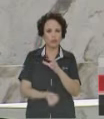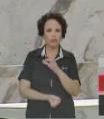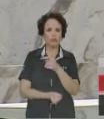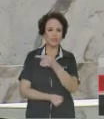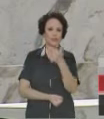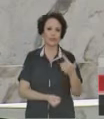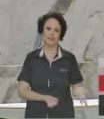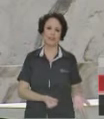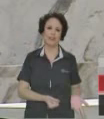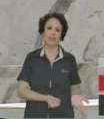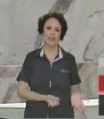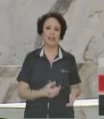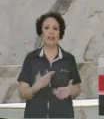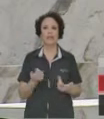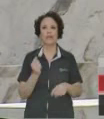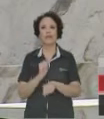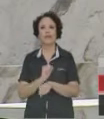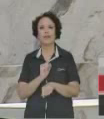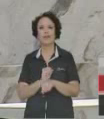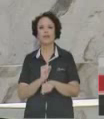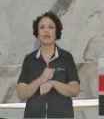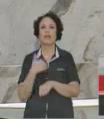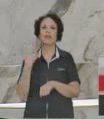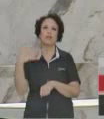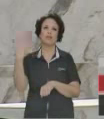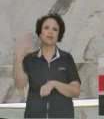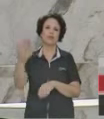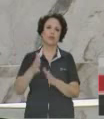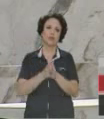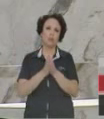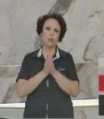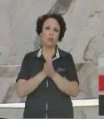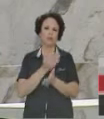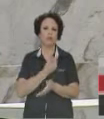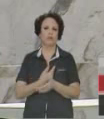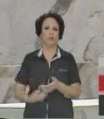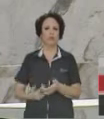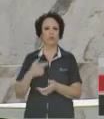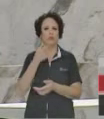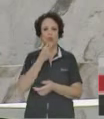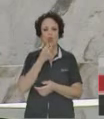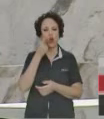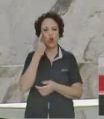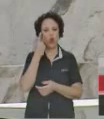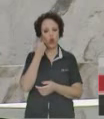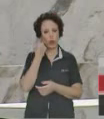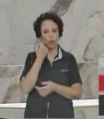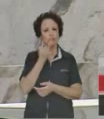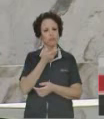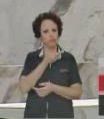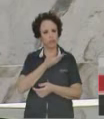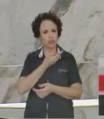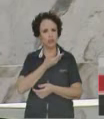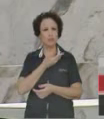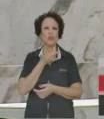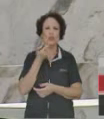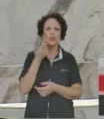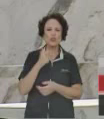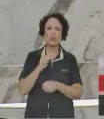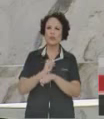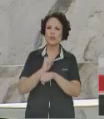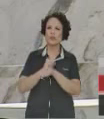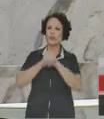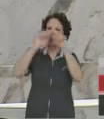é mais possível esperar senhor governador joão dória meu amigo pessoal não dá mais para esperar mais uma vez as chuvas